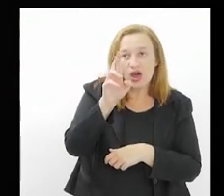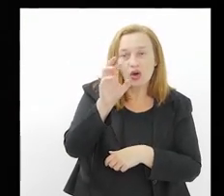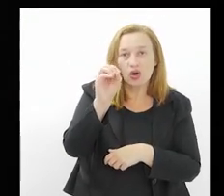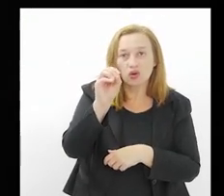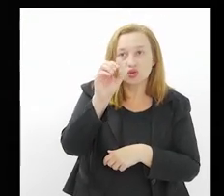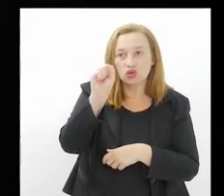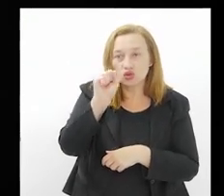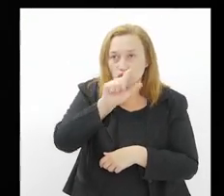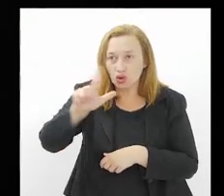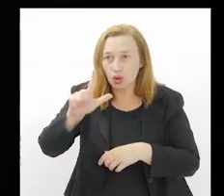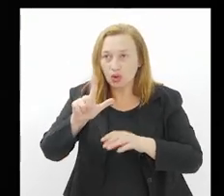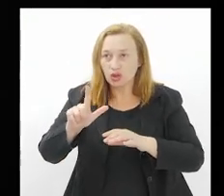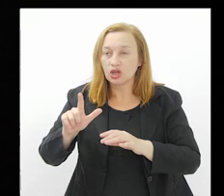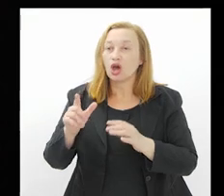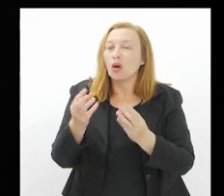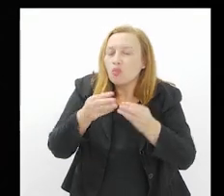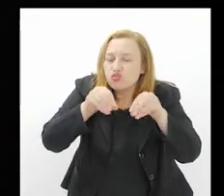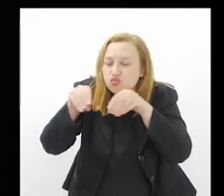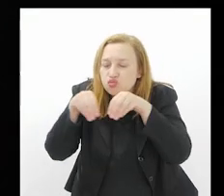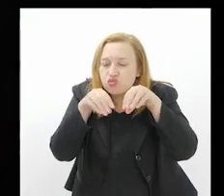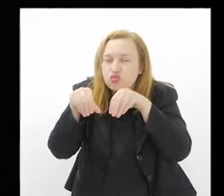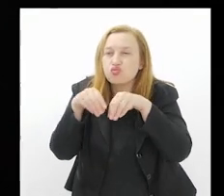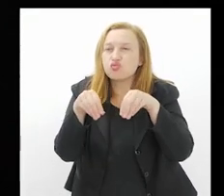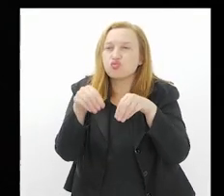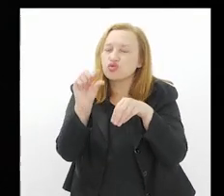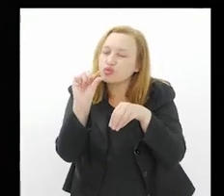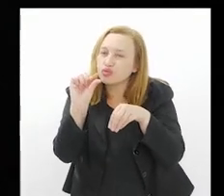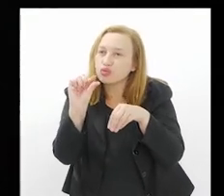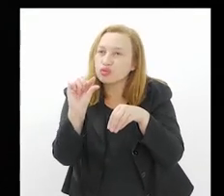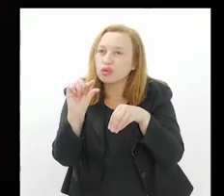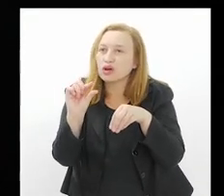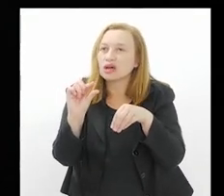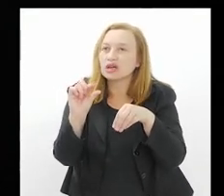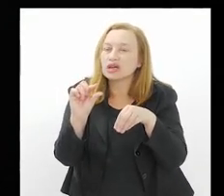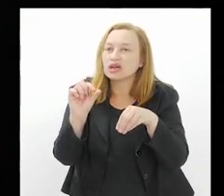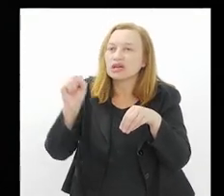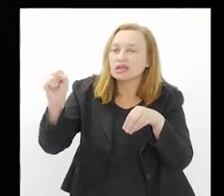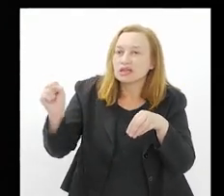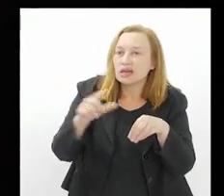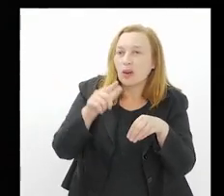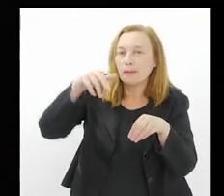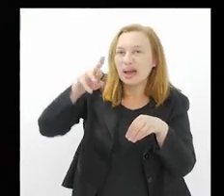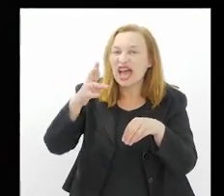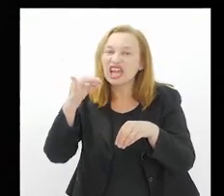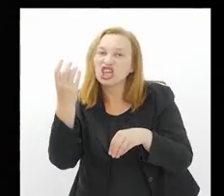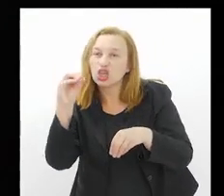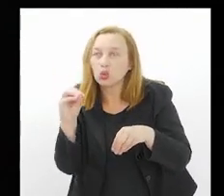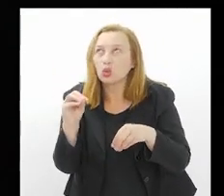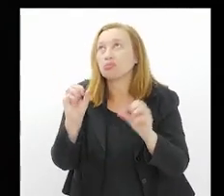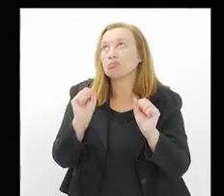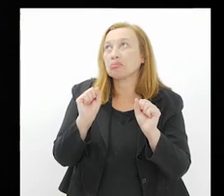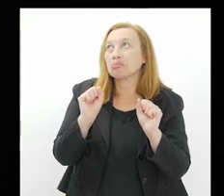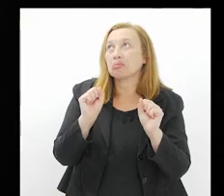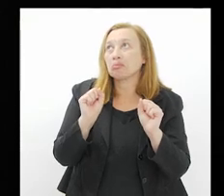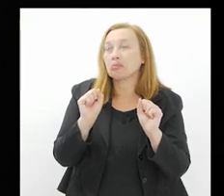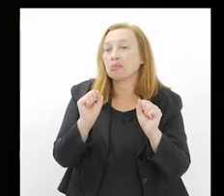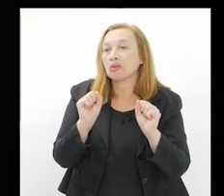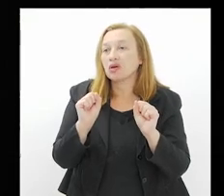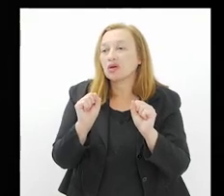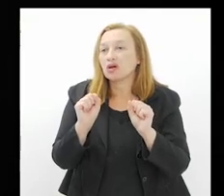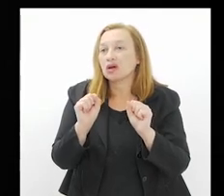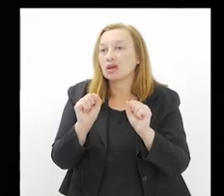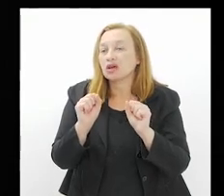nome bonito, né, que a gente dá para uma partícula. Então pode ser, por exemplo, uma partícula de poeira, pode ser uma partícula de